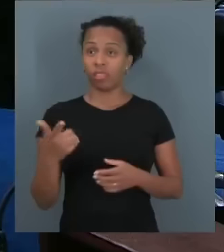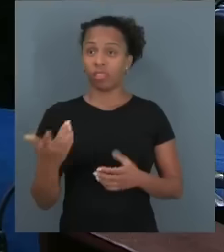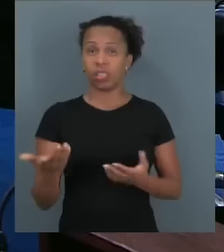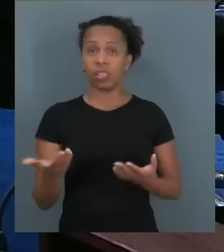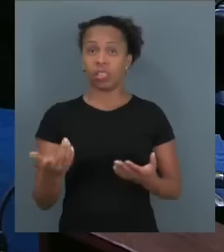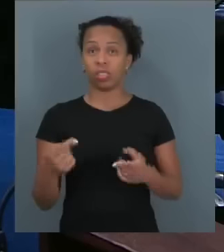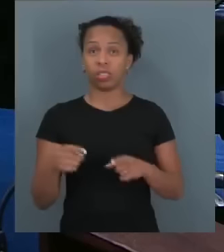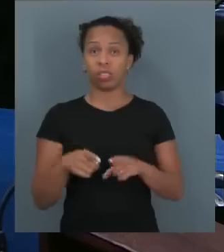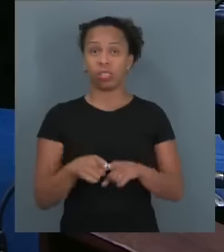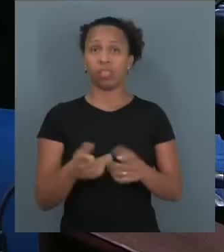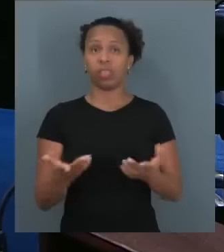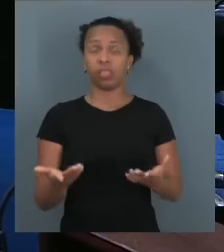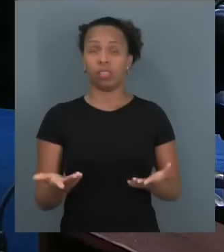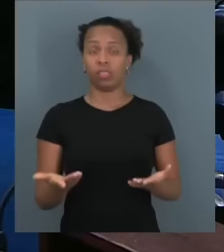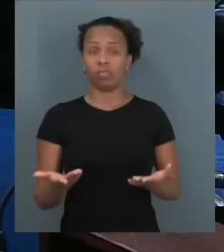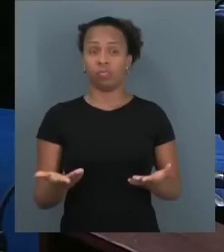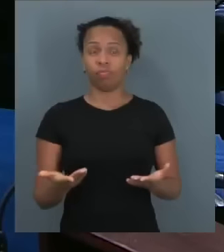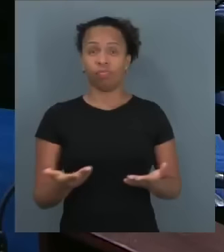coincidência.